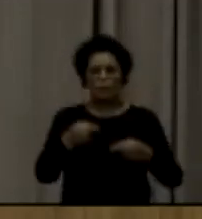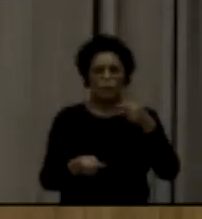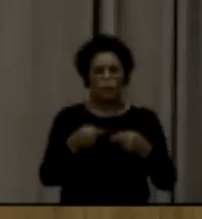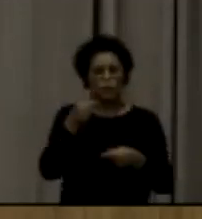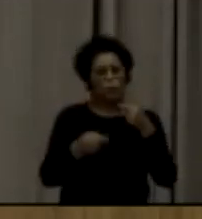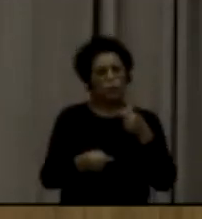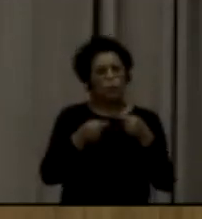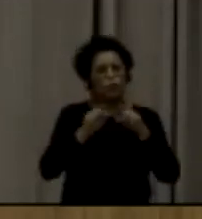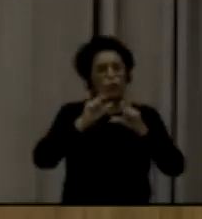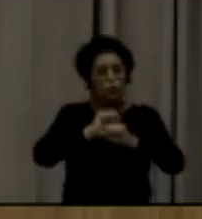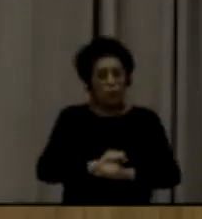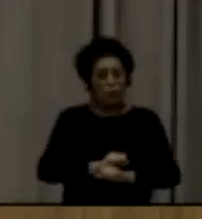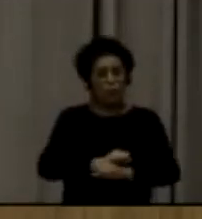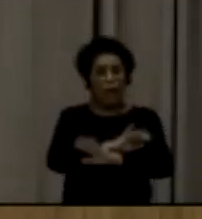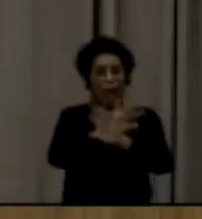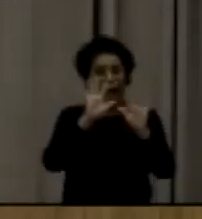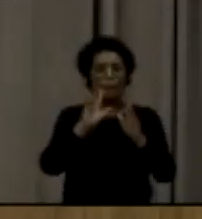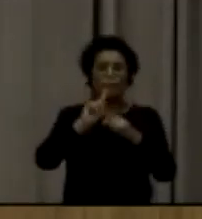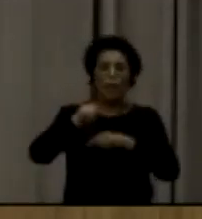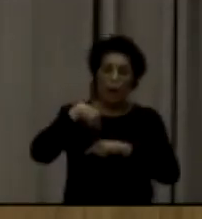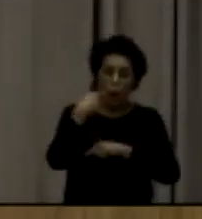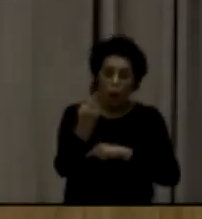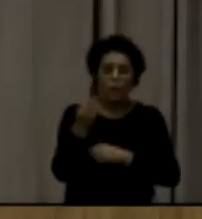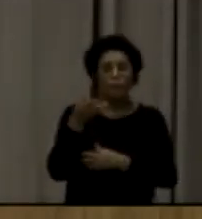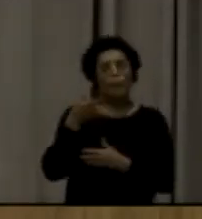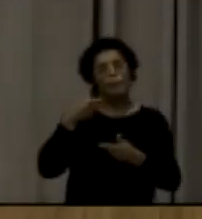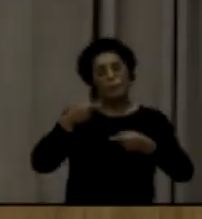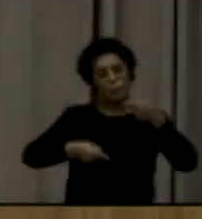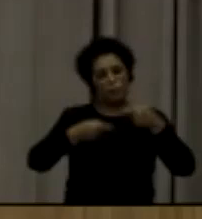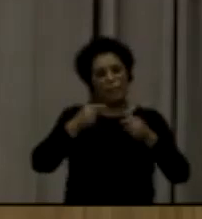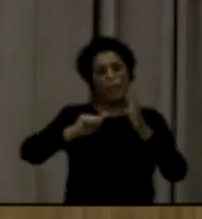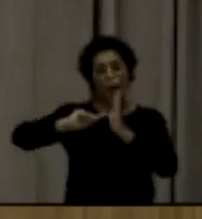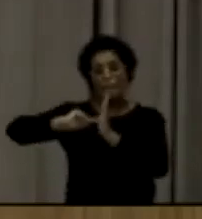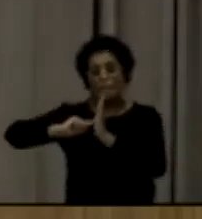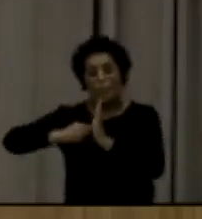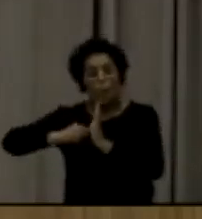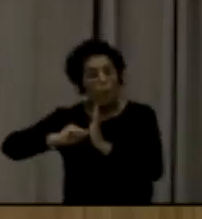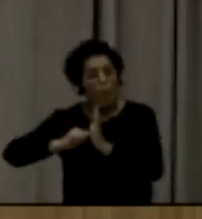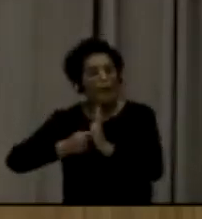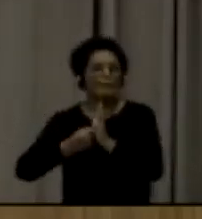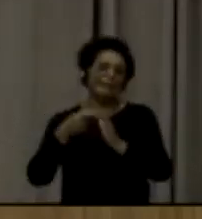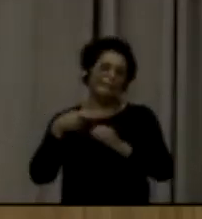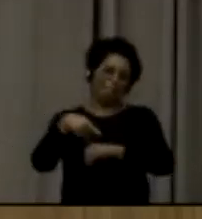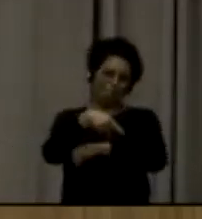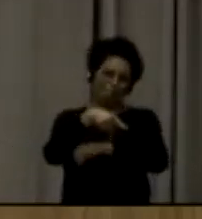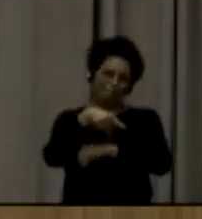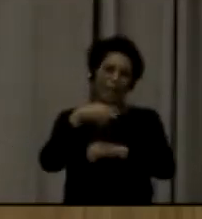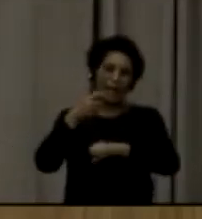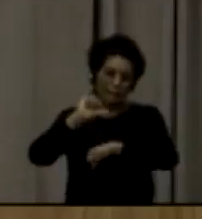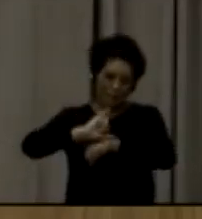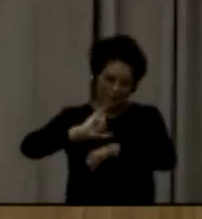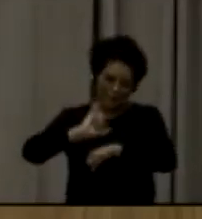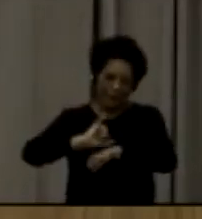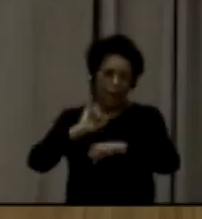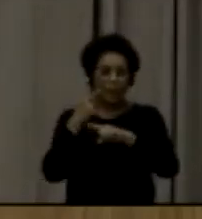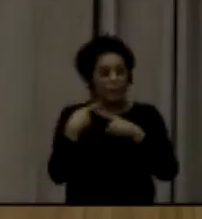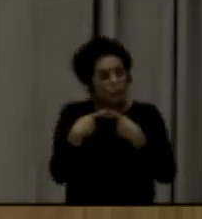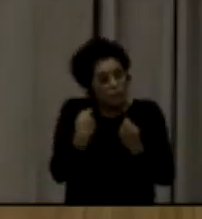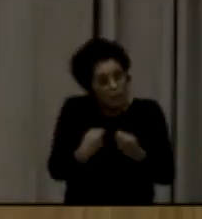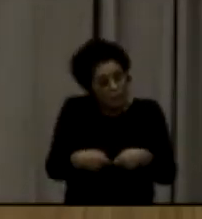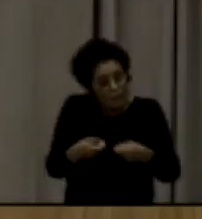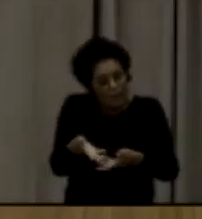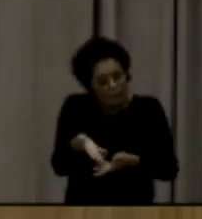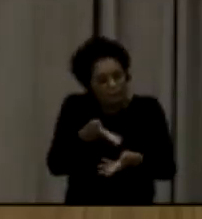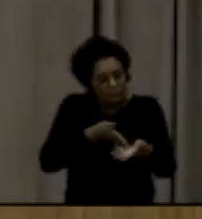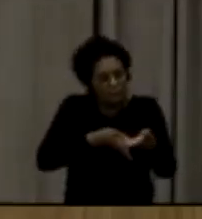forma muito ampla na próxima mesa de discussão em Buenos Aires, porque nós temos que fazer essa articulação, e